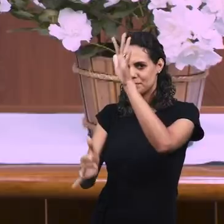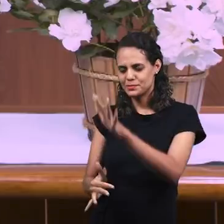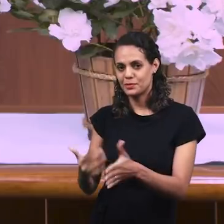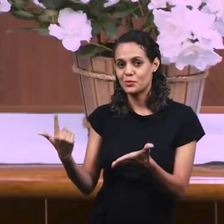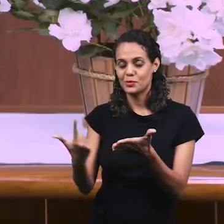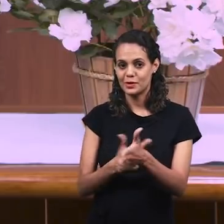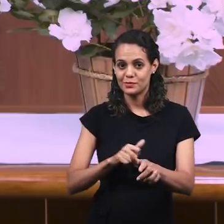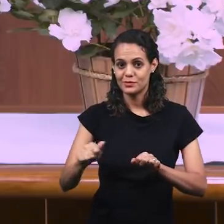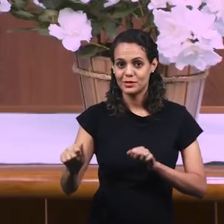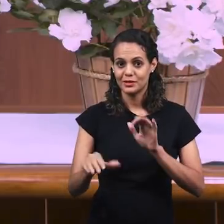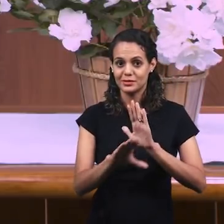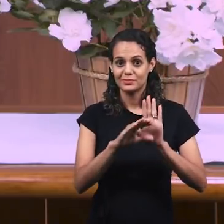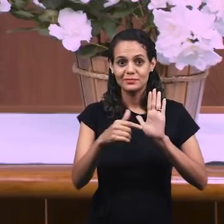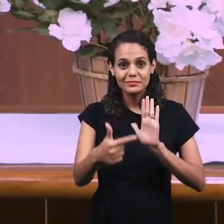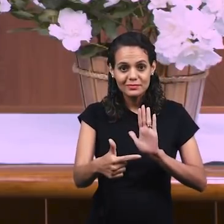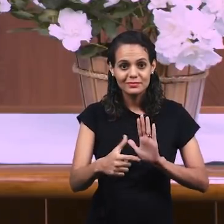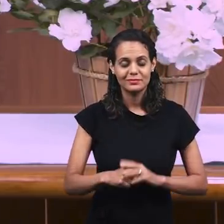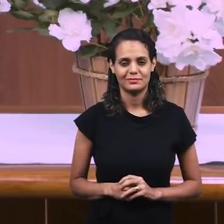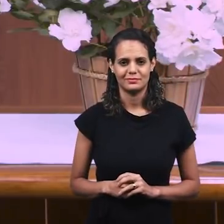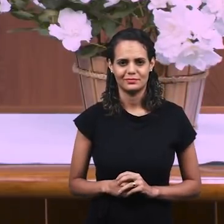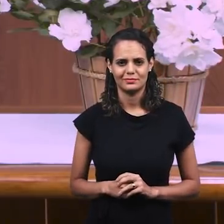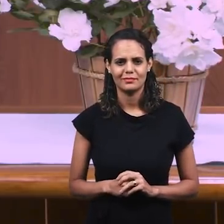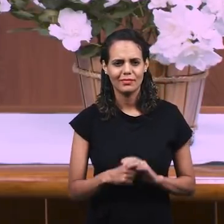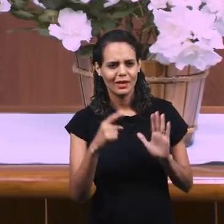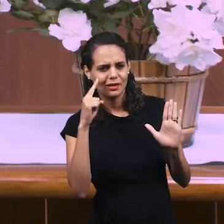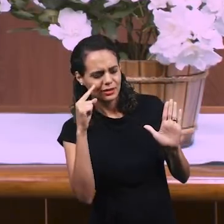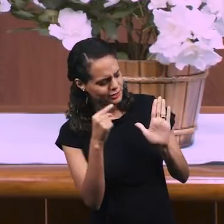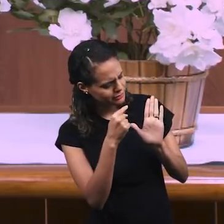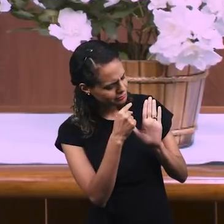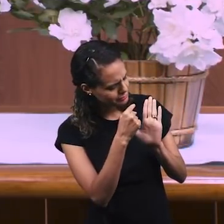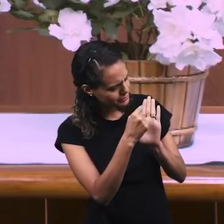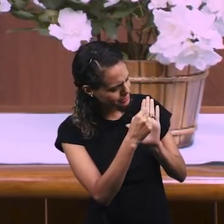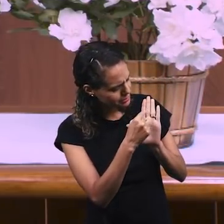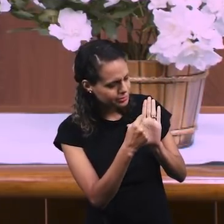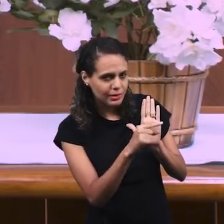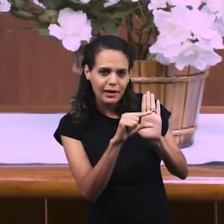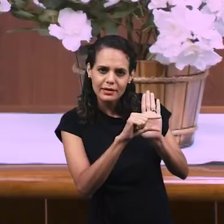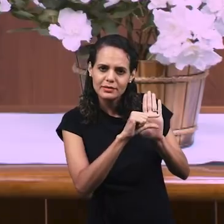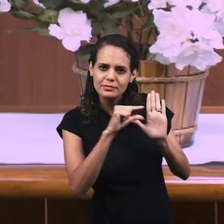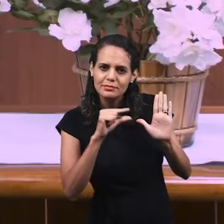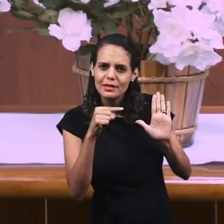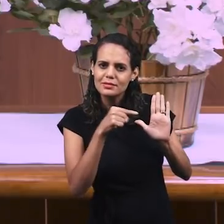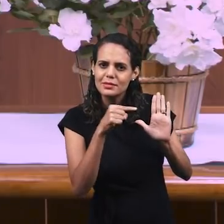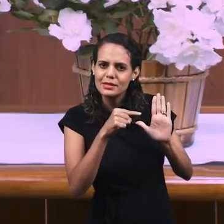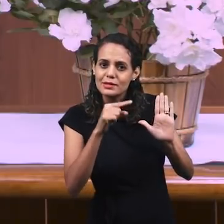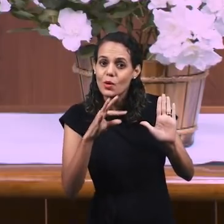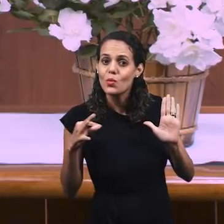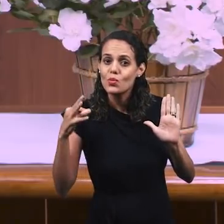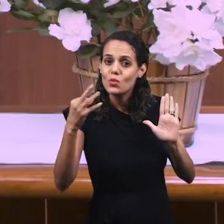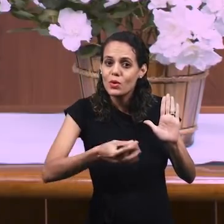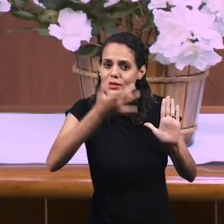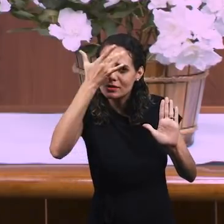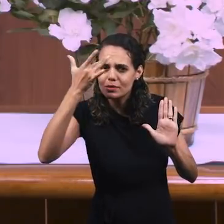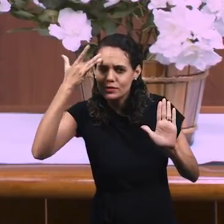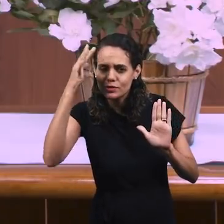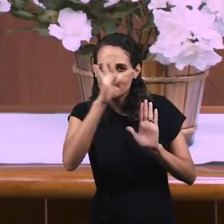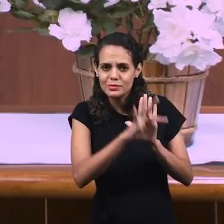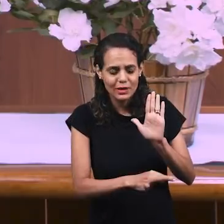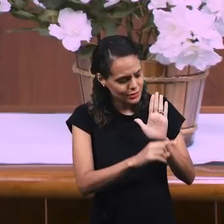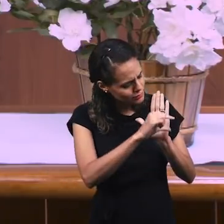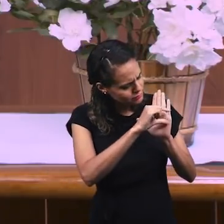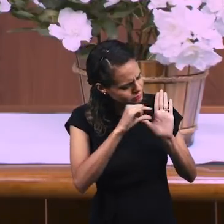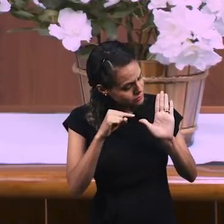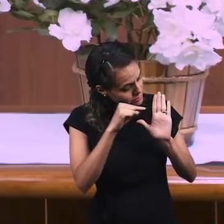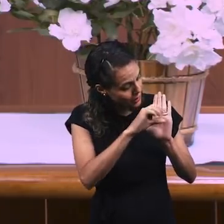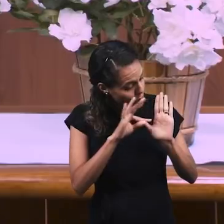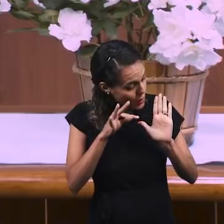sobre a igreja, em Atos capítulo 2. Alguns pontos ali chamam a atenção, e o primeiro é a expressão todos, como o texto dá